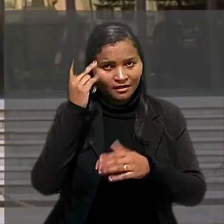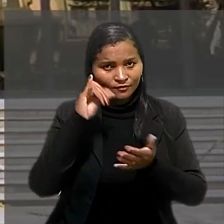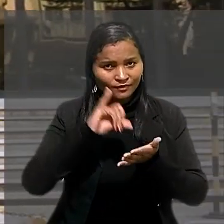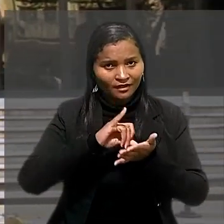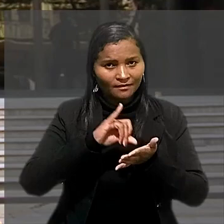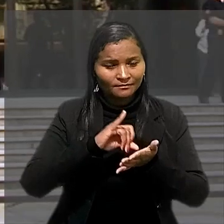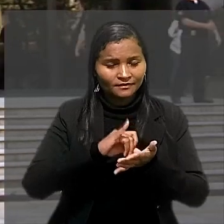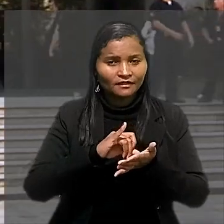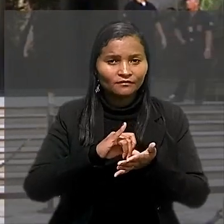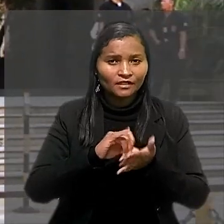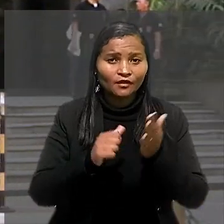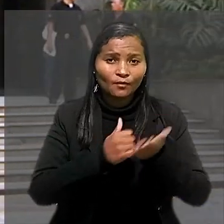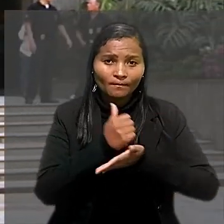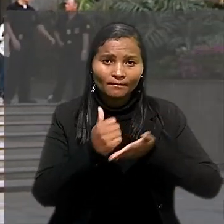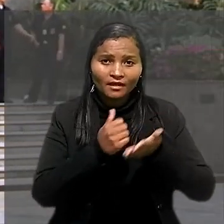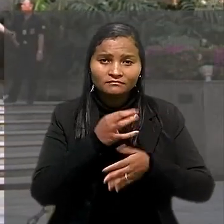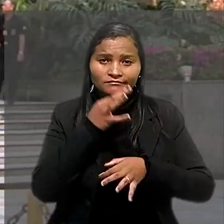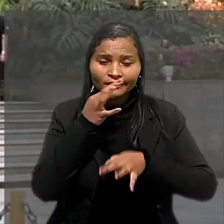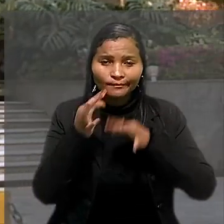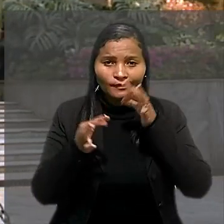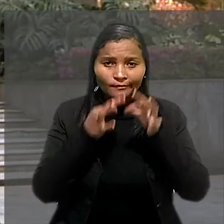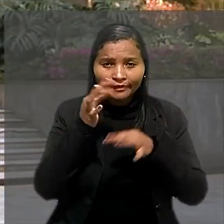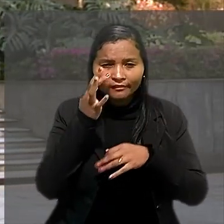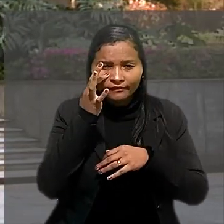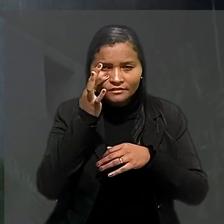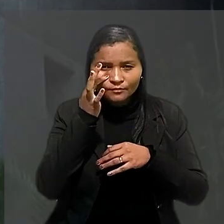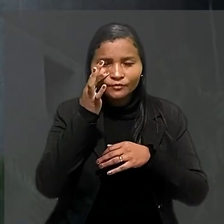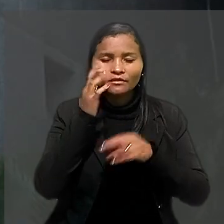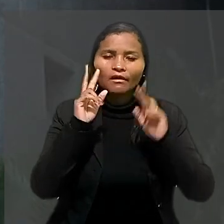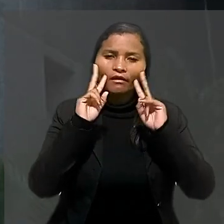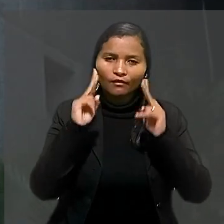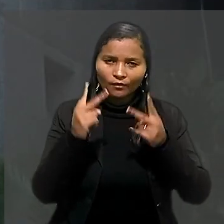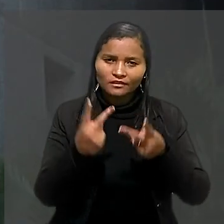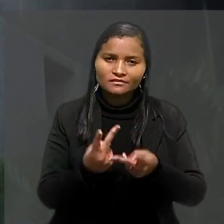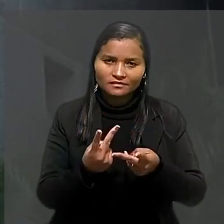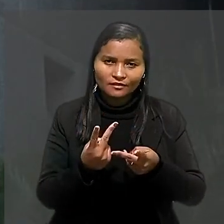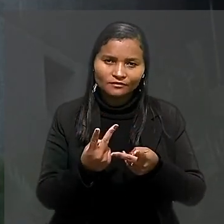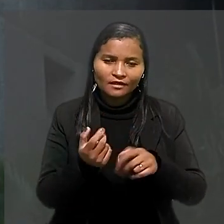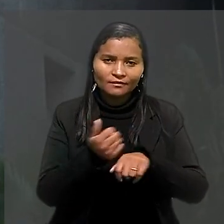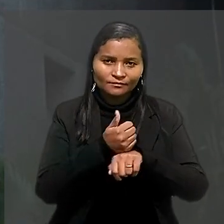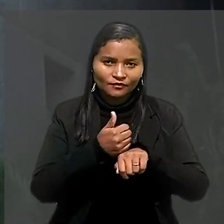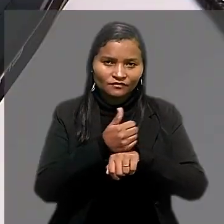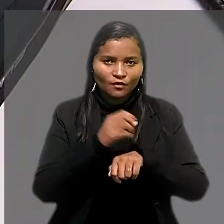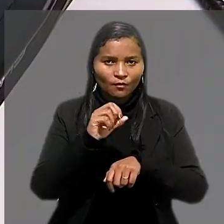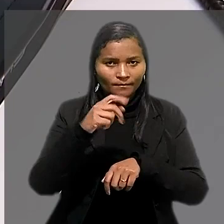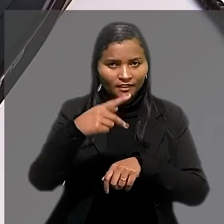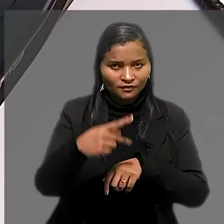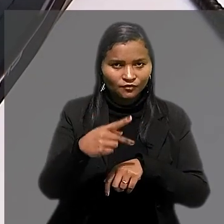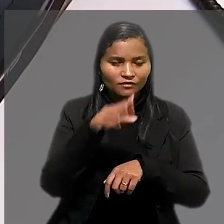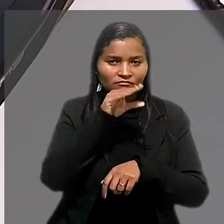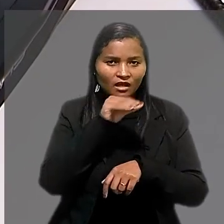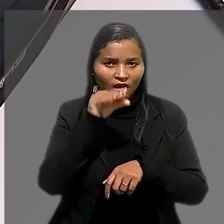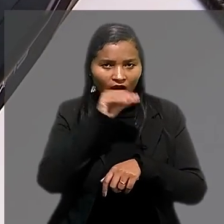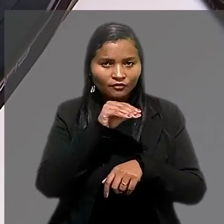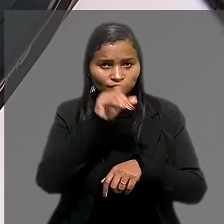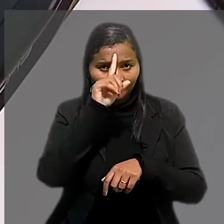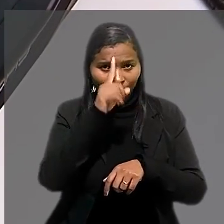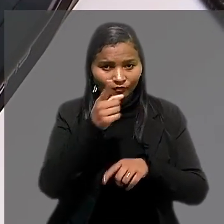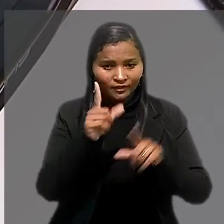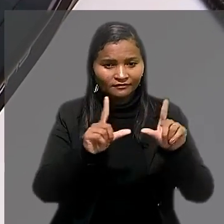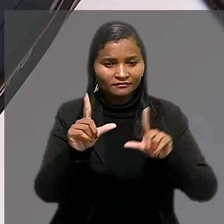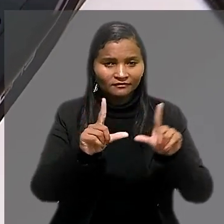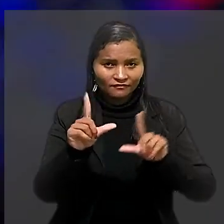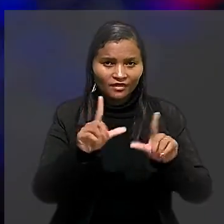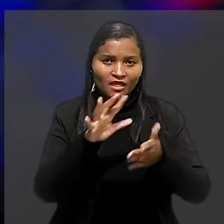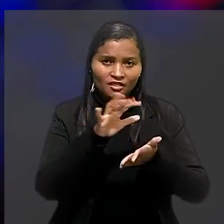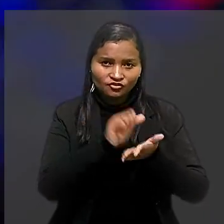em São Paulo, capital, no entanto, com base em depoimento de testemunha, reconheceu o exercício do cargo de operador de áudio e